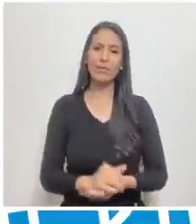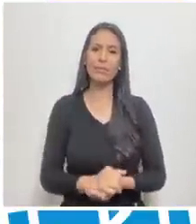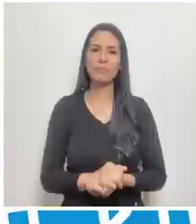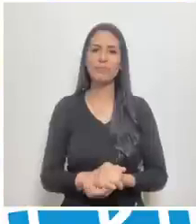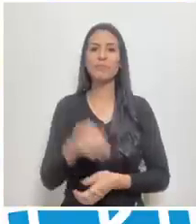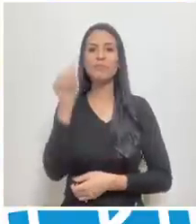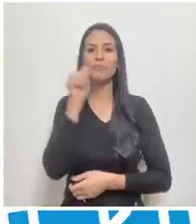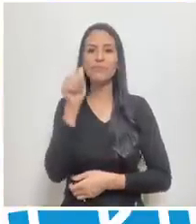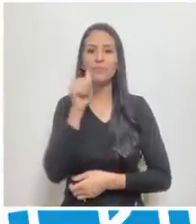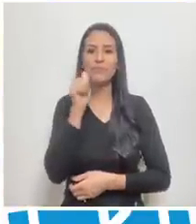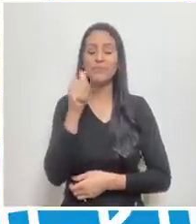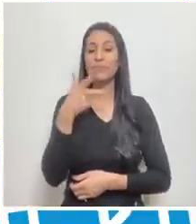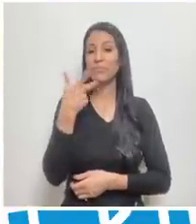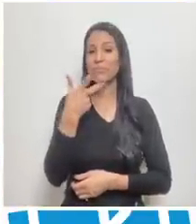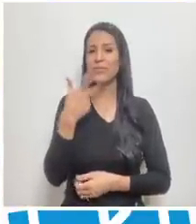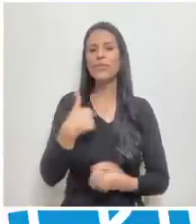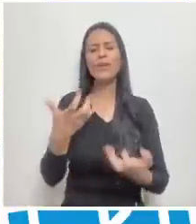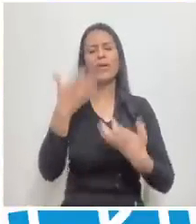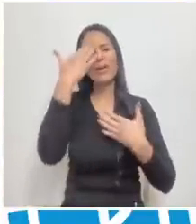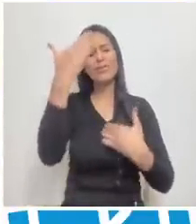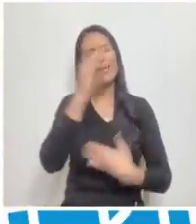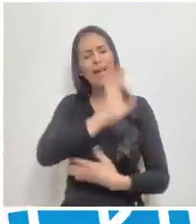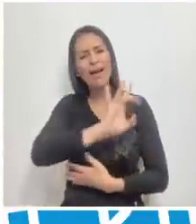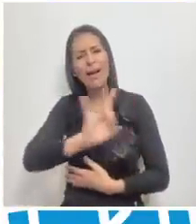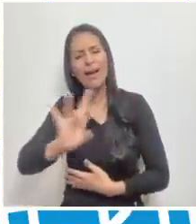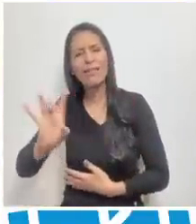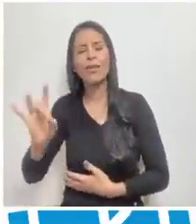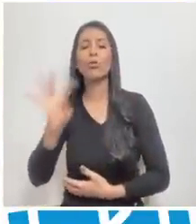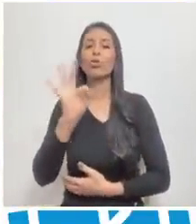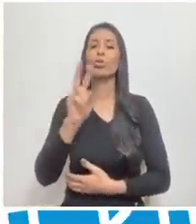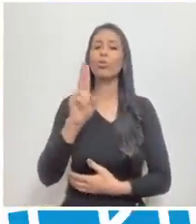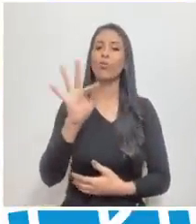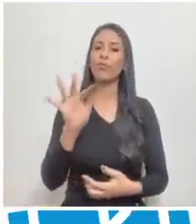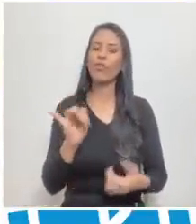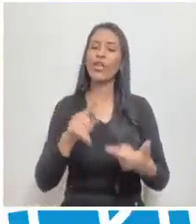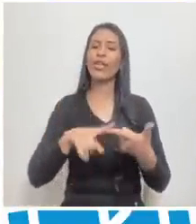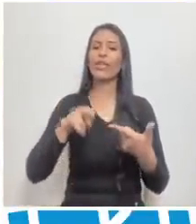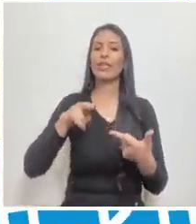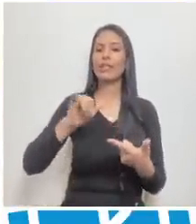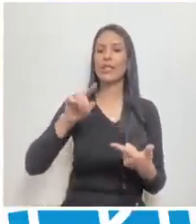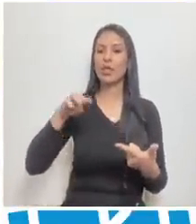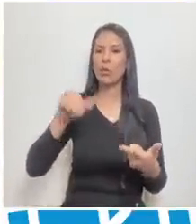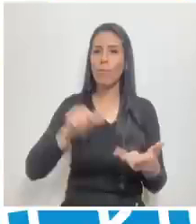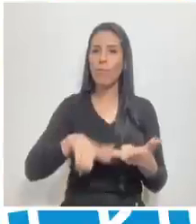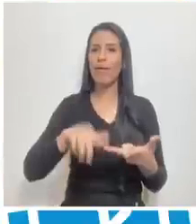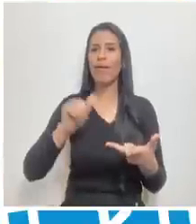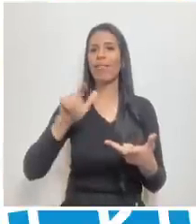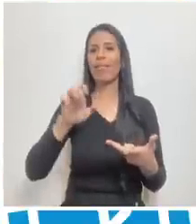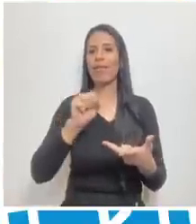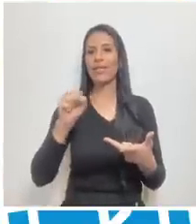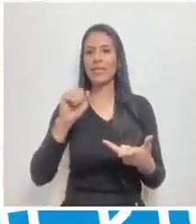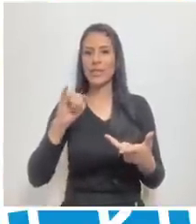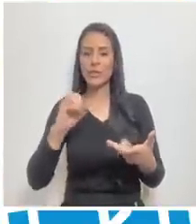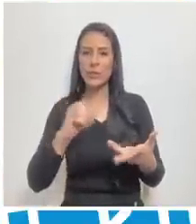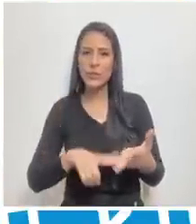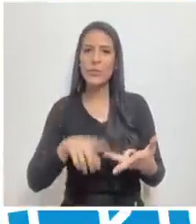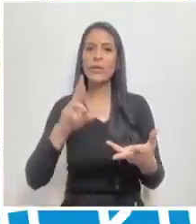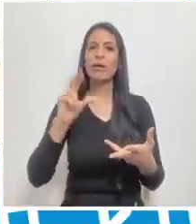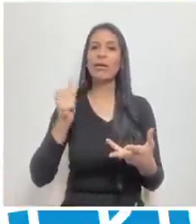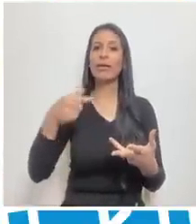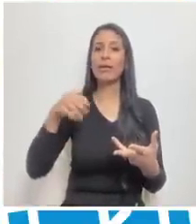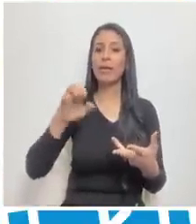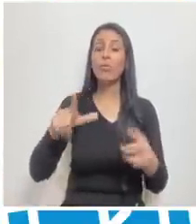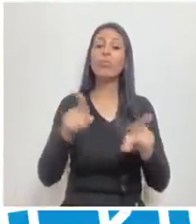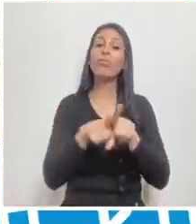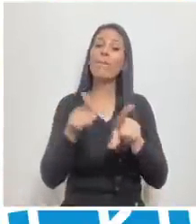de vocês, ao Tufi, a Nilma, ao Alessio, a Raquel, agradecer principalmente ao Instituto Unibanco,